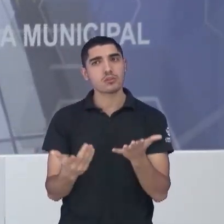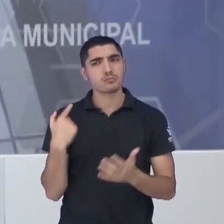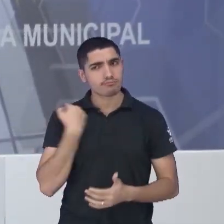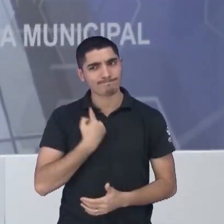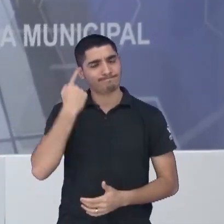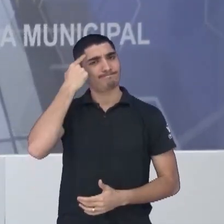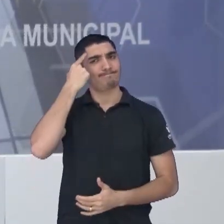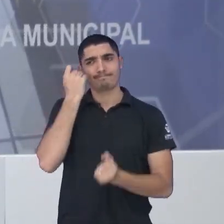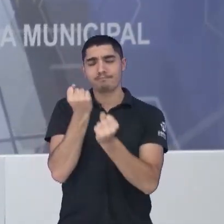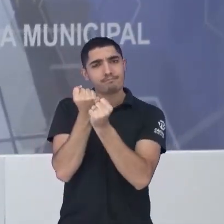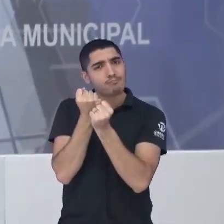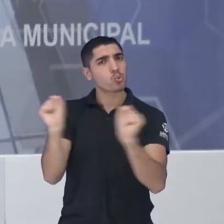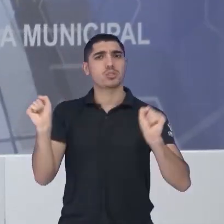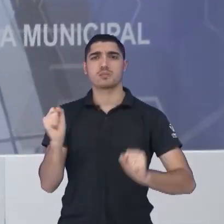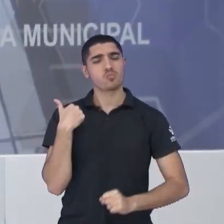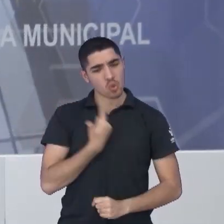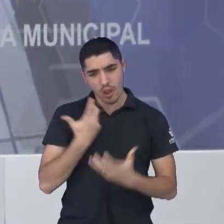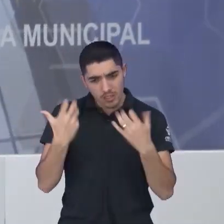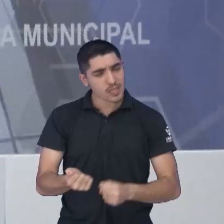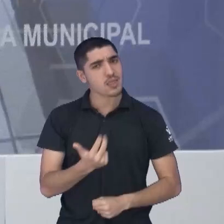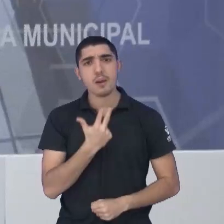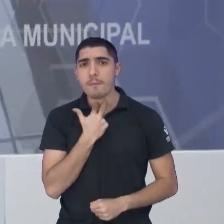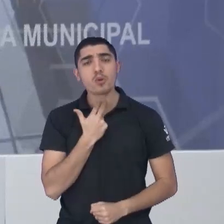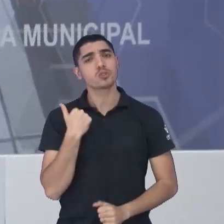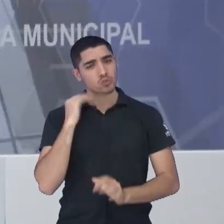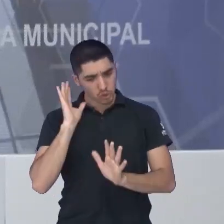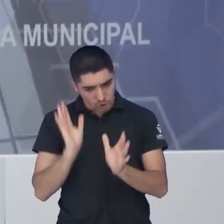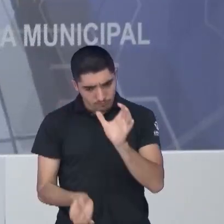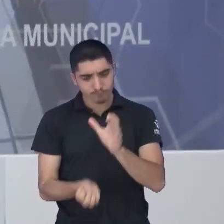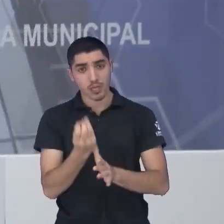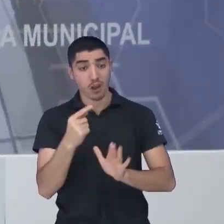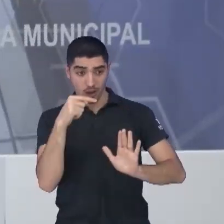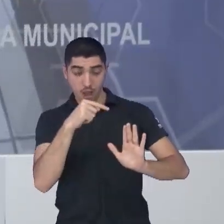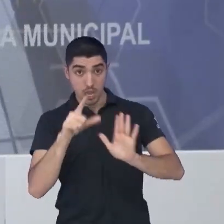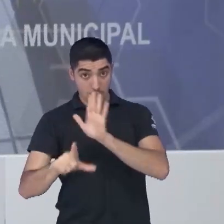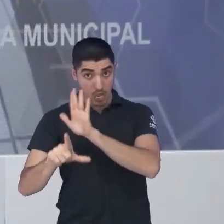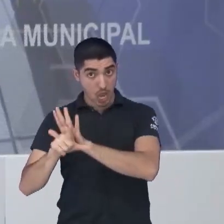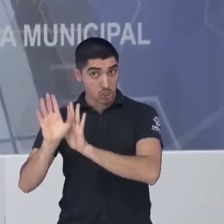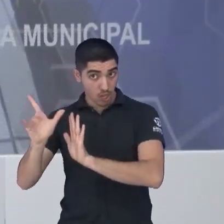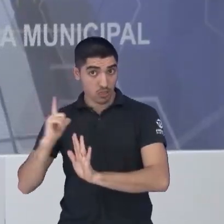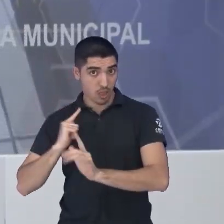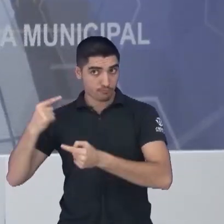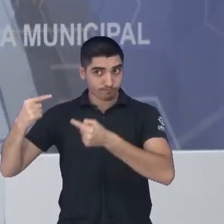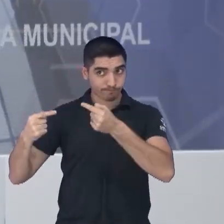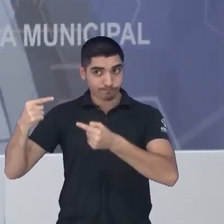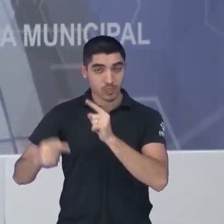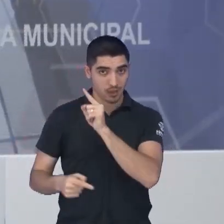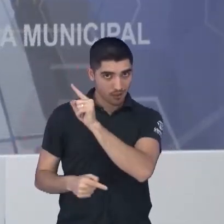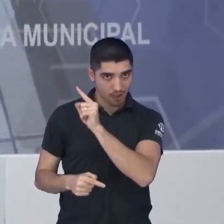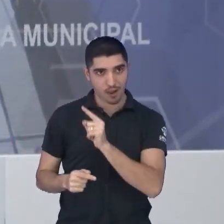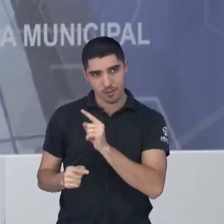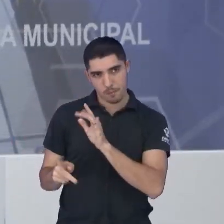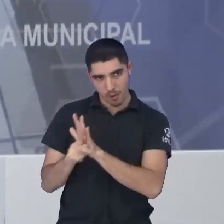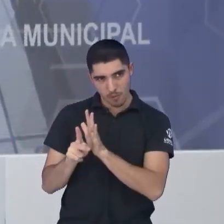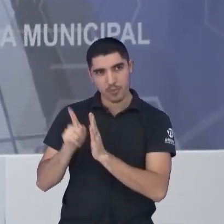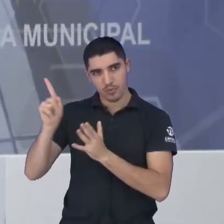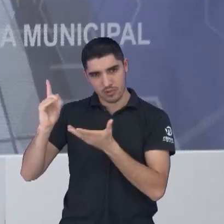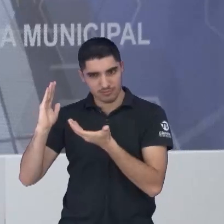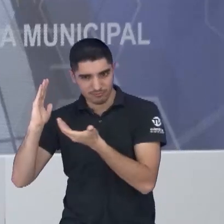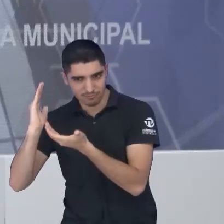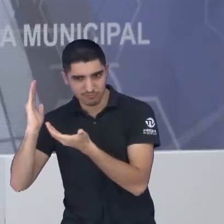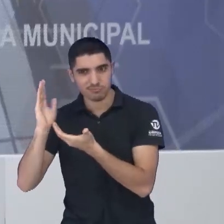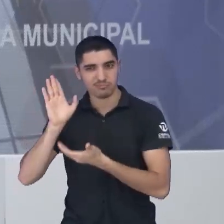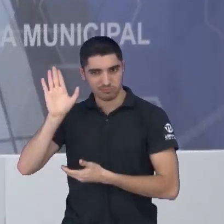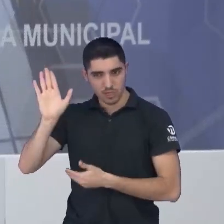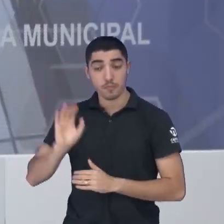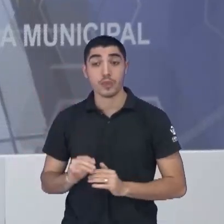Campos. Eu já sugeri, inclusive, essa lei está sendo em discussão agora, mas eu já encaminhei essa sugestão para o plano de governo do